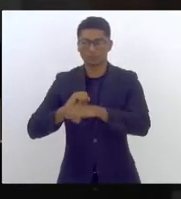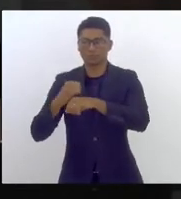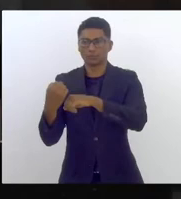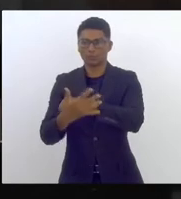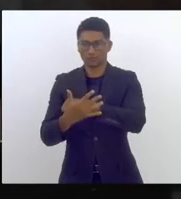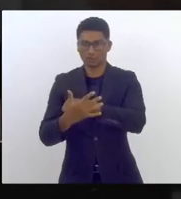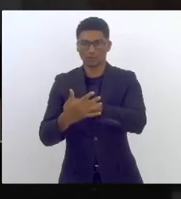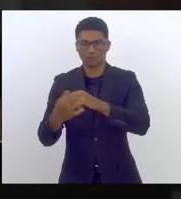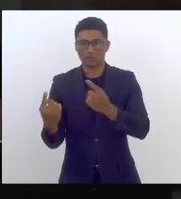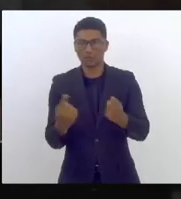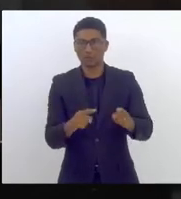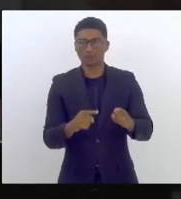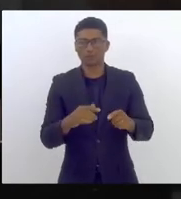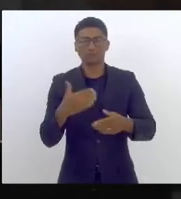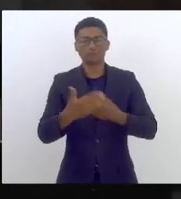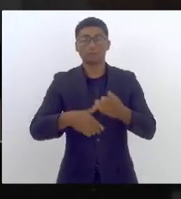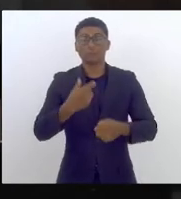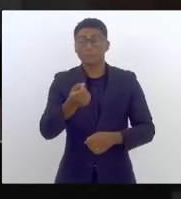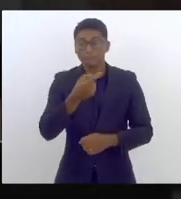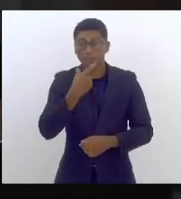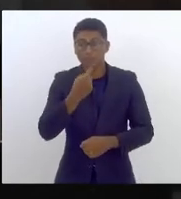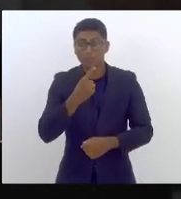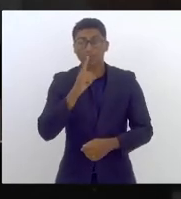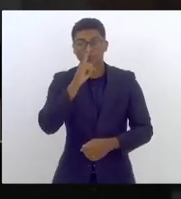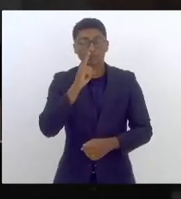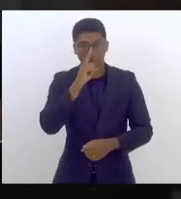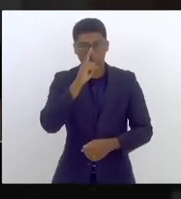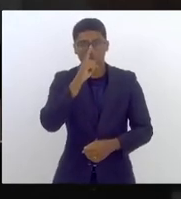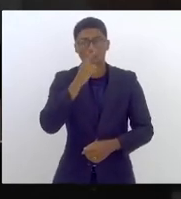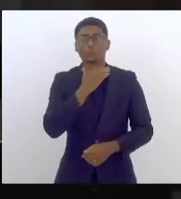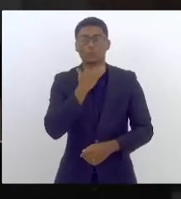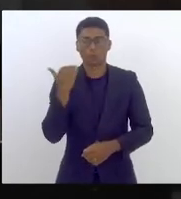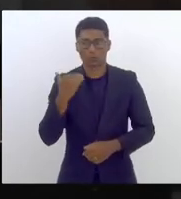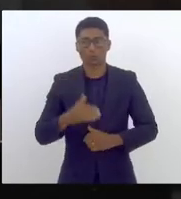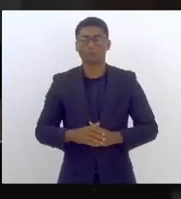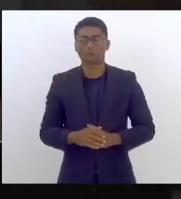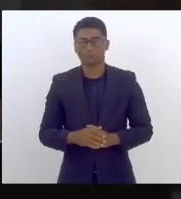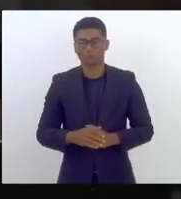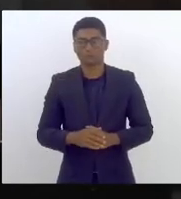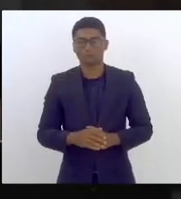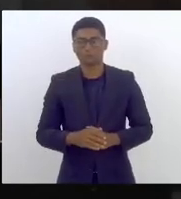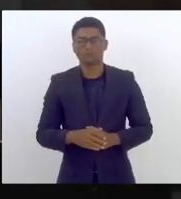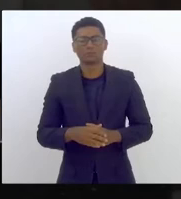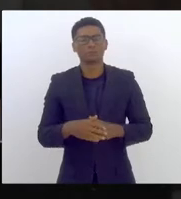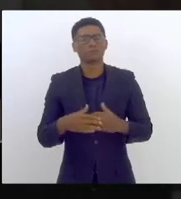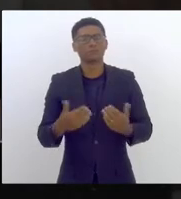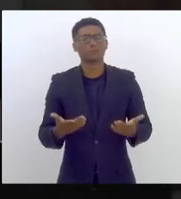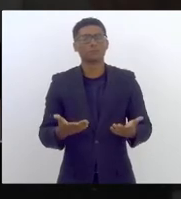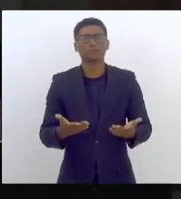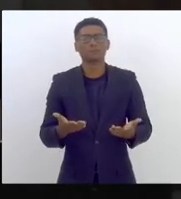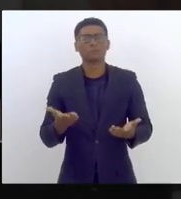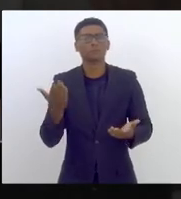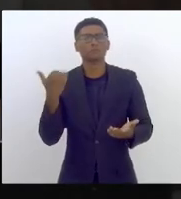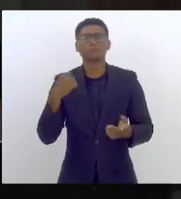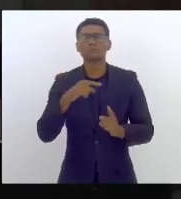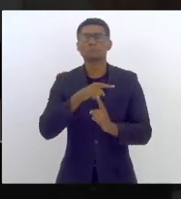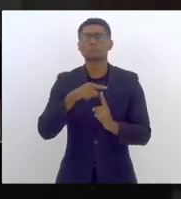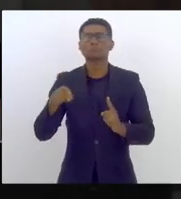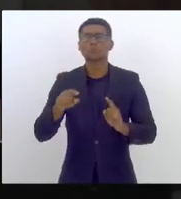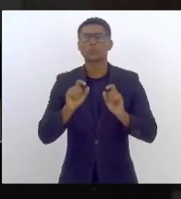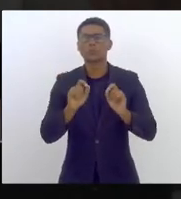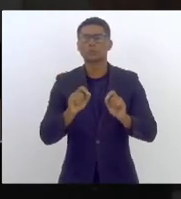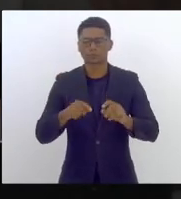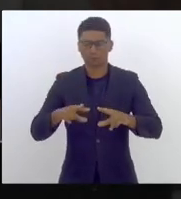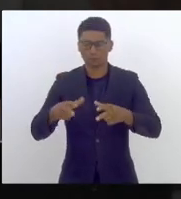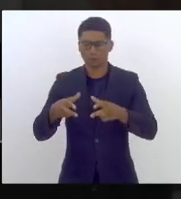a morte dito isso o que que ele tinha proibido deputado Carlos Smith o